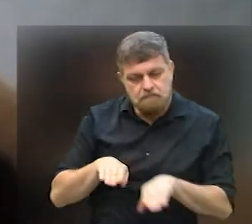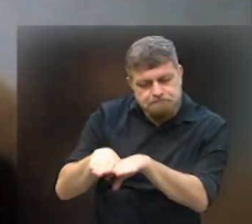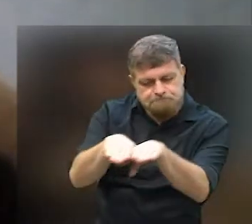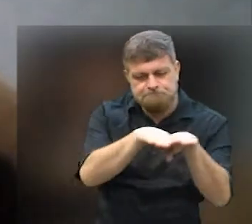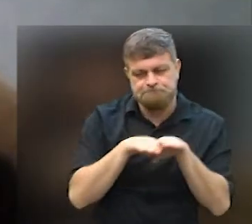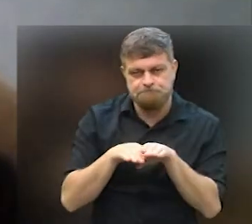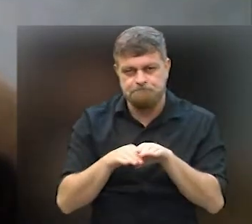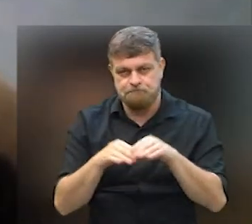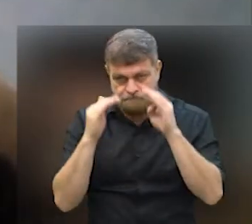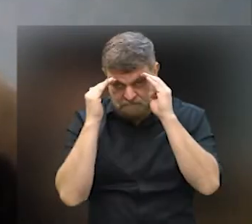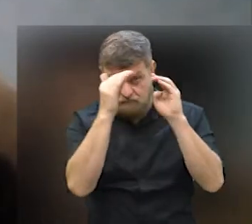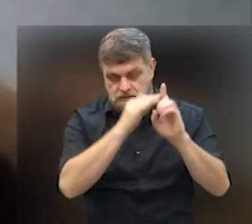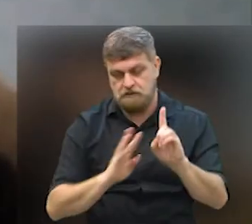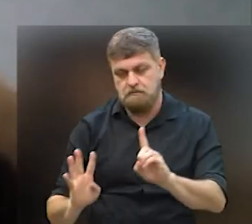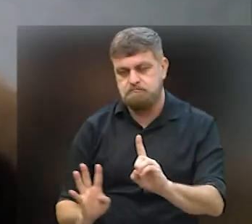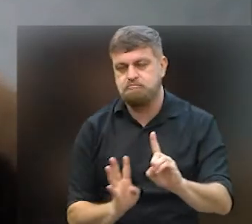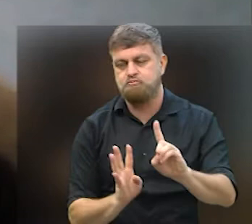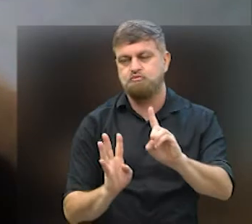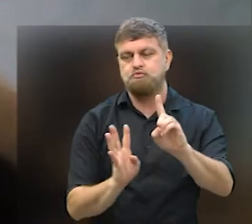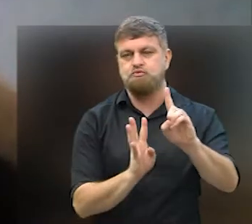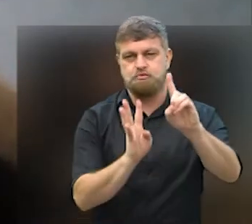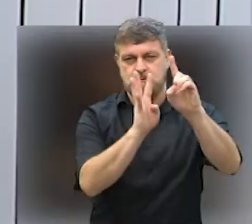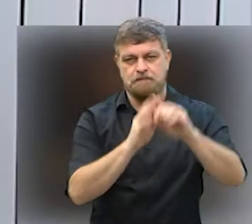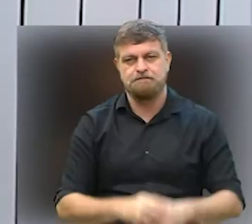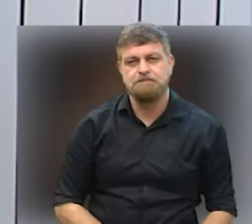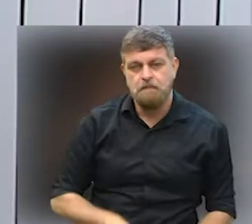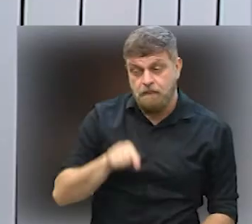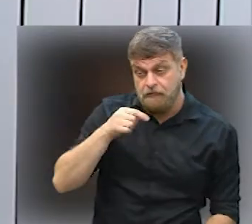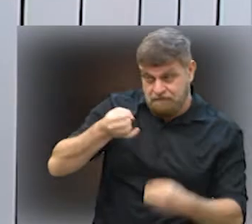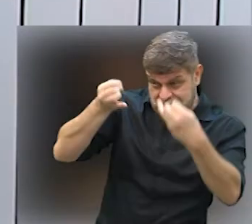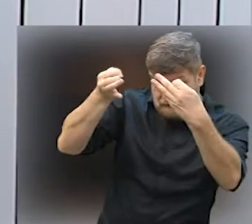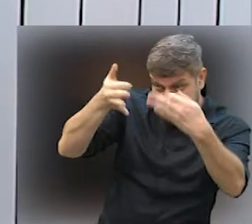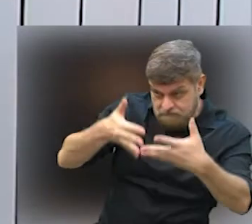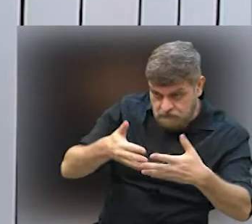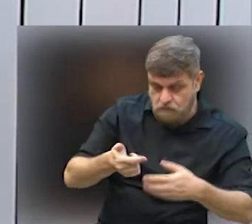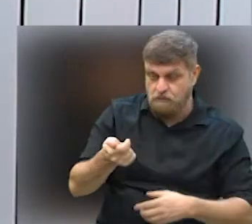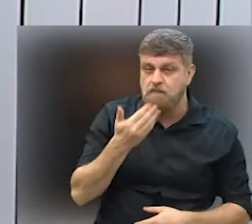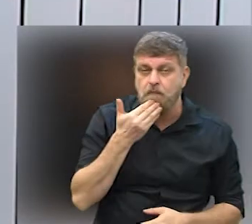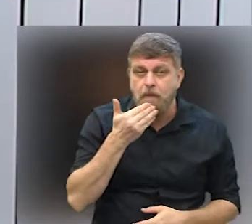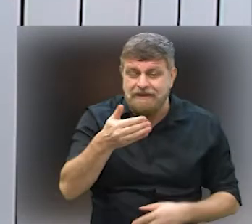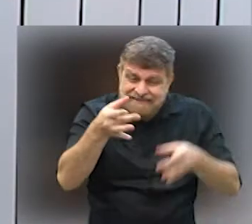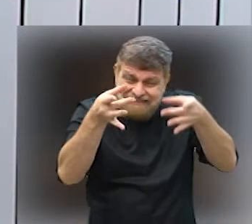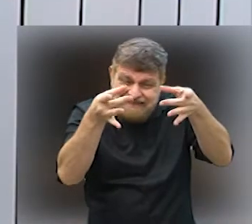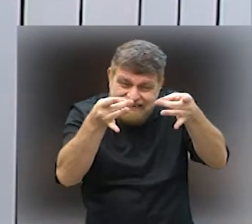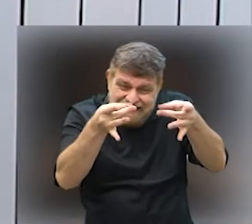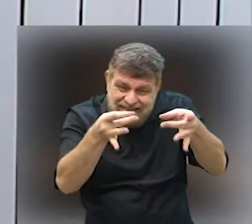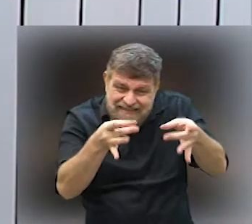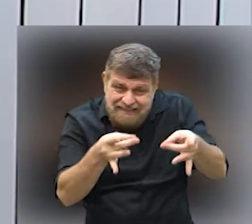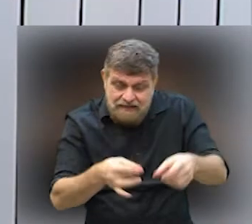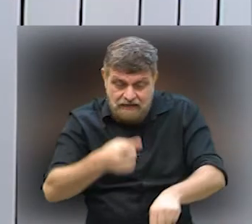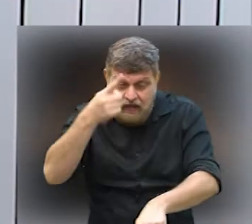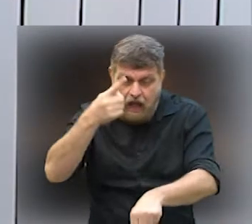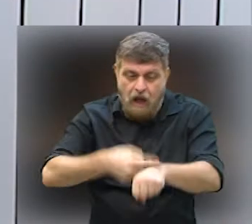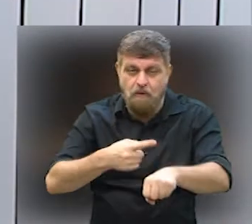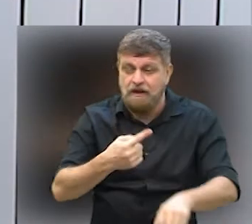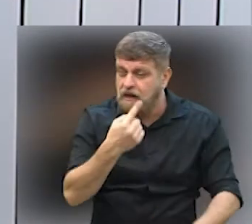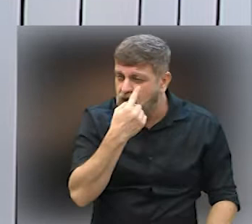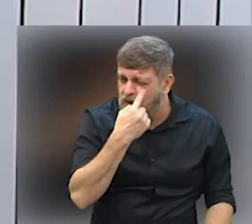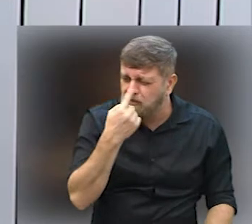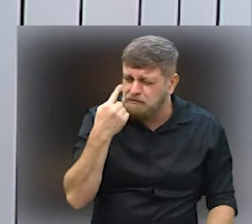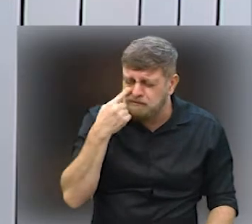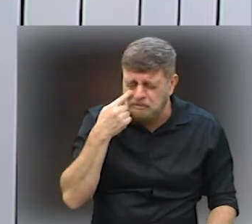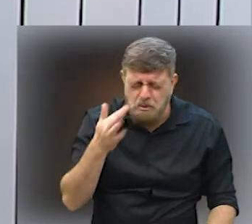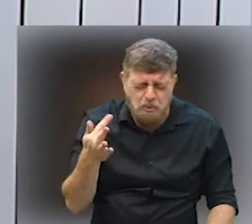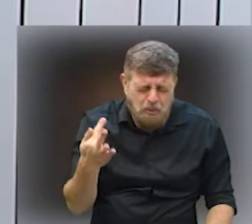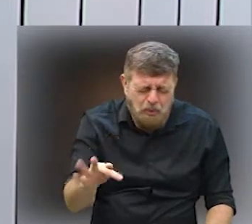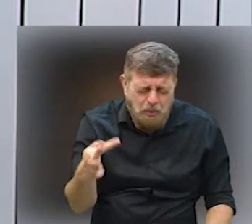harmonia. Legal, ótimo. Você já citou, e agora eu vou pedir detalhes sobre este momento, da queimadura na